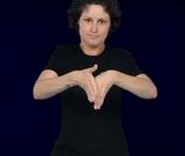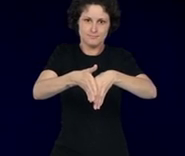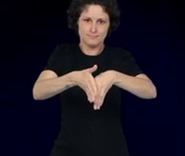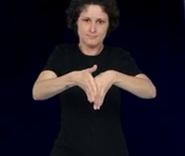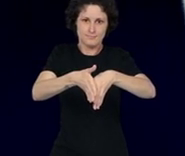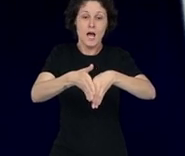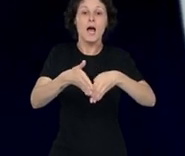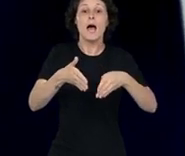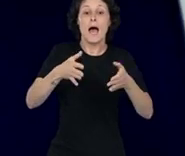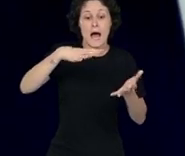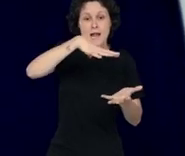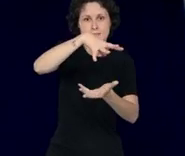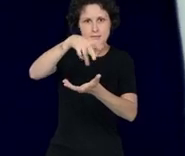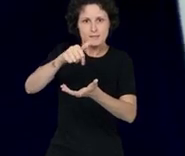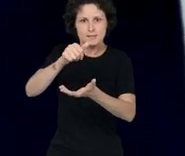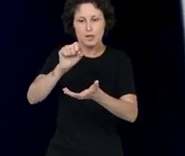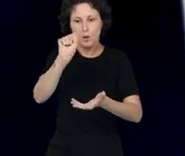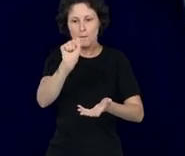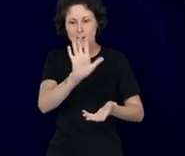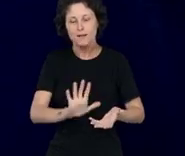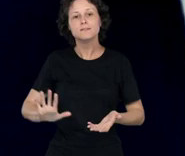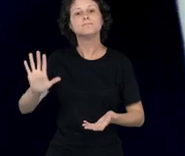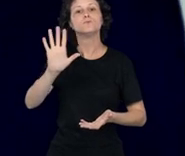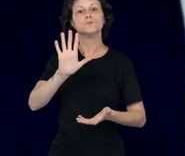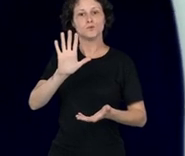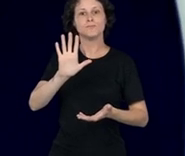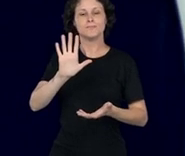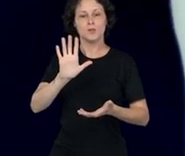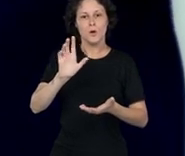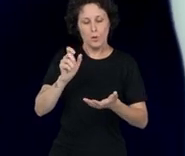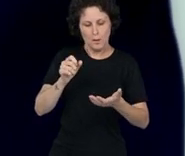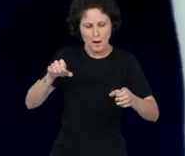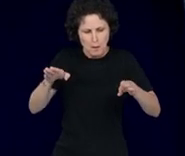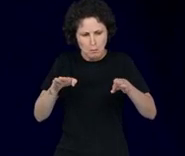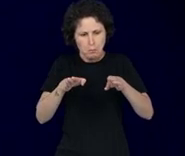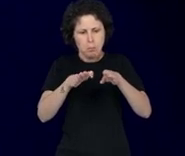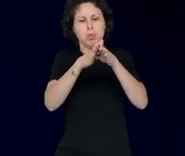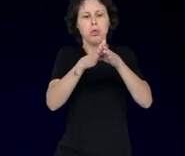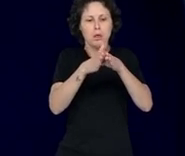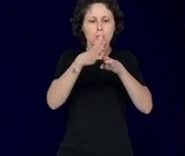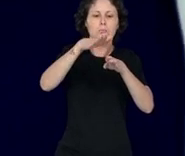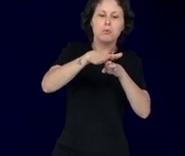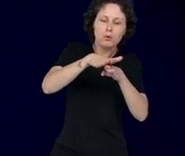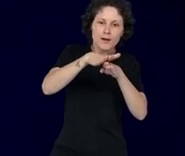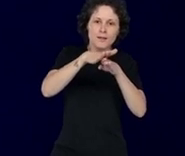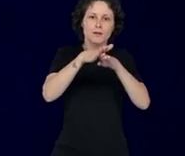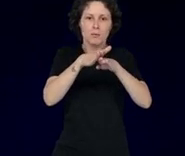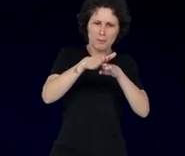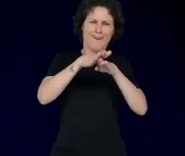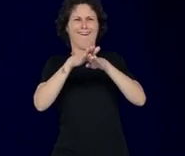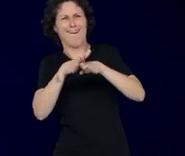É isso que aconteceu na placa sul-americana que está abaixo do Brasil. Ela se chocou com a placa de Nazca,